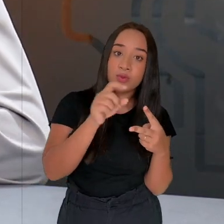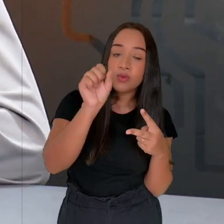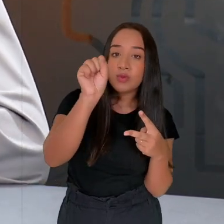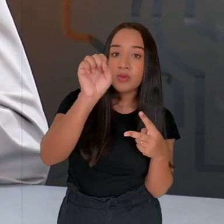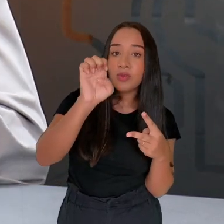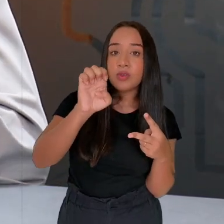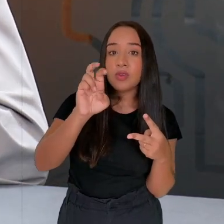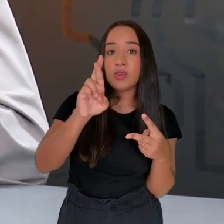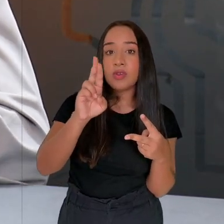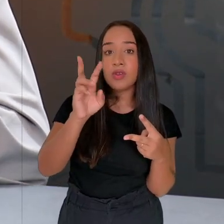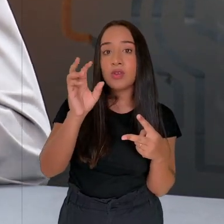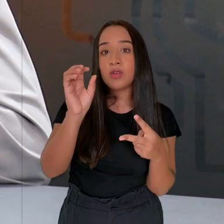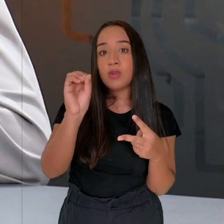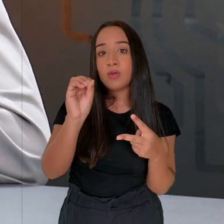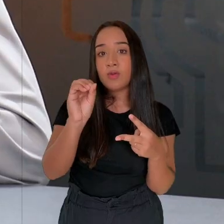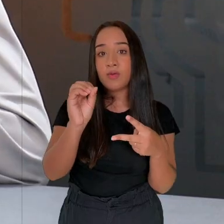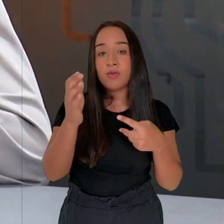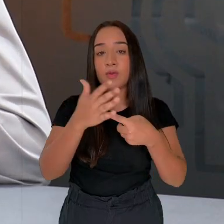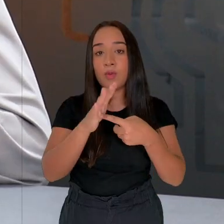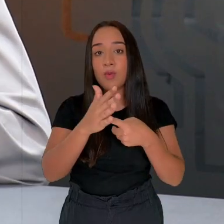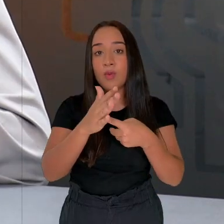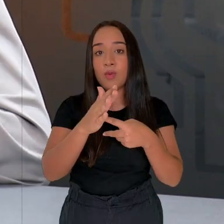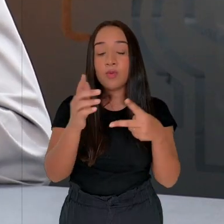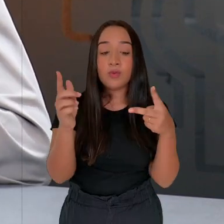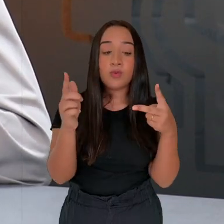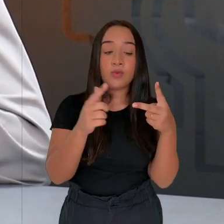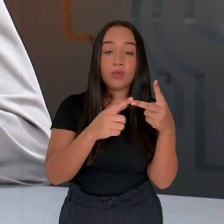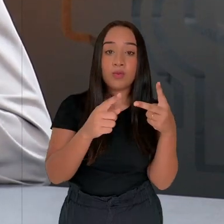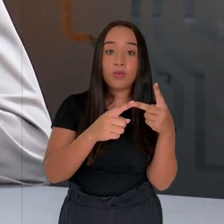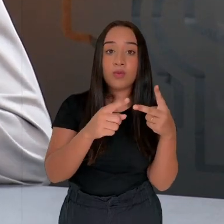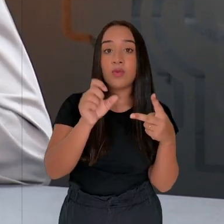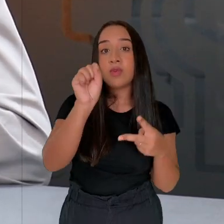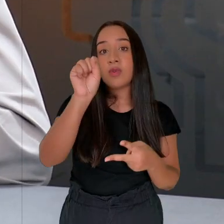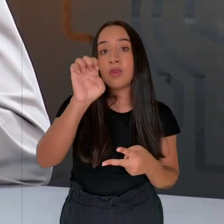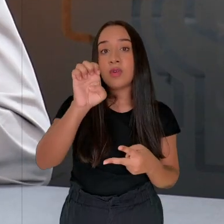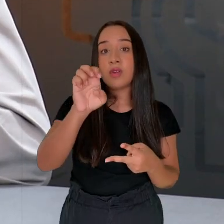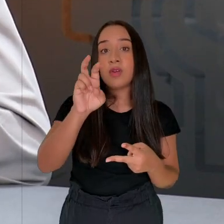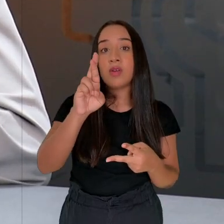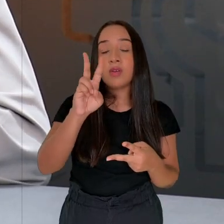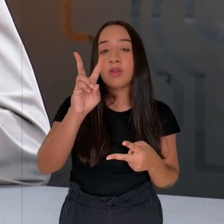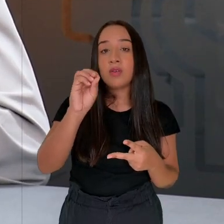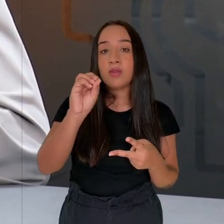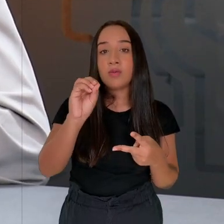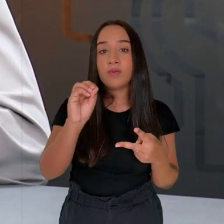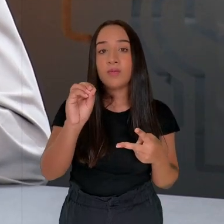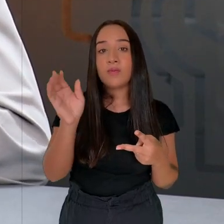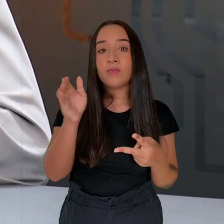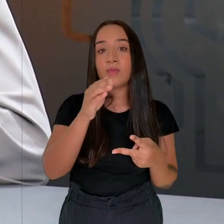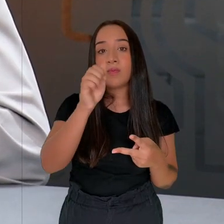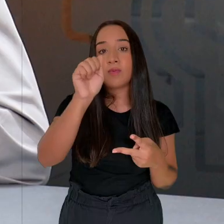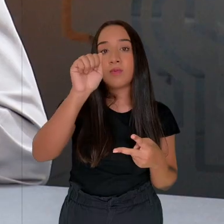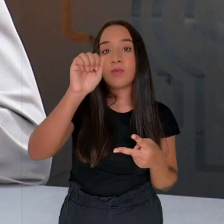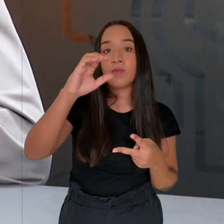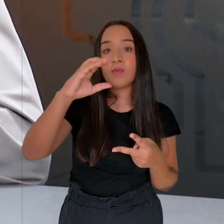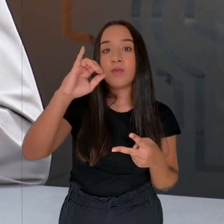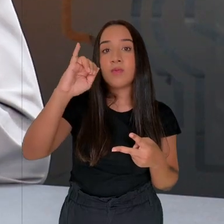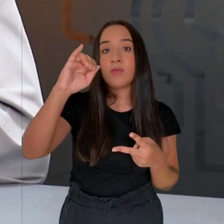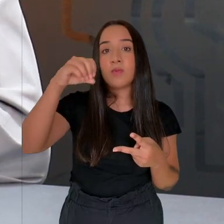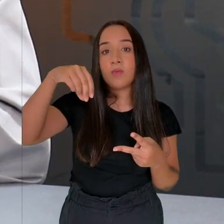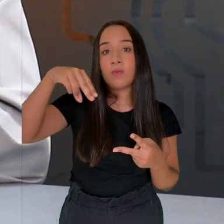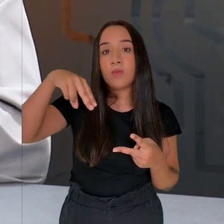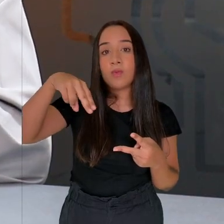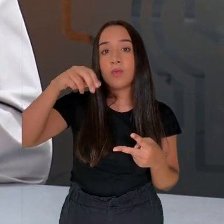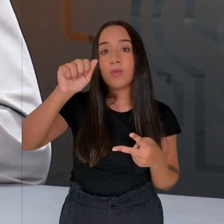importante quanto a operação e a intervenção nas placas eletrônicas. E muitas vezes, a gente vai solicitar para vocês